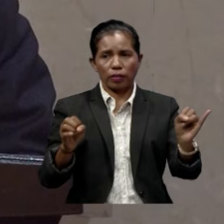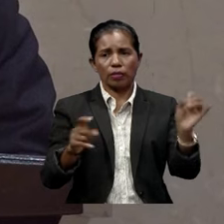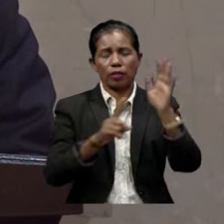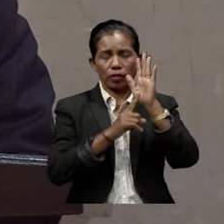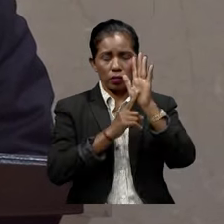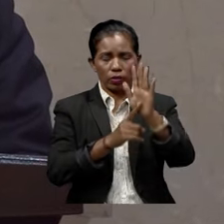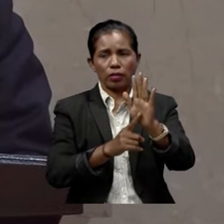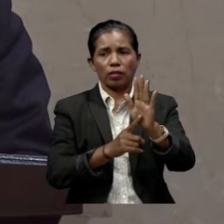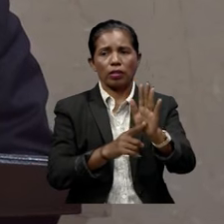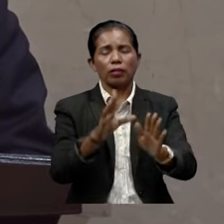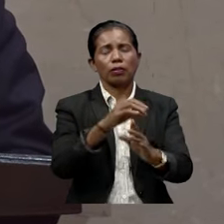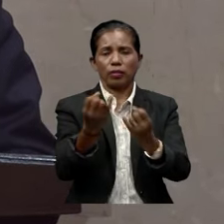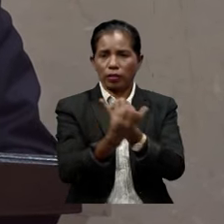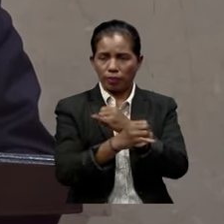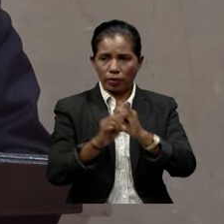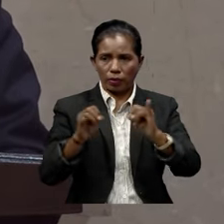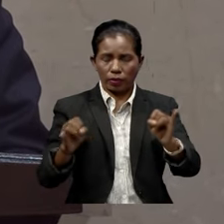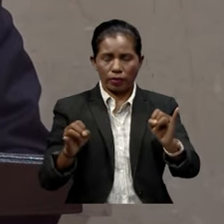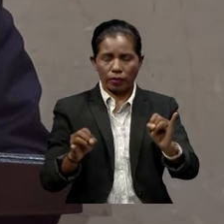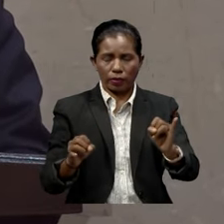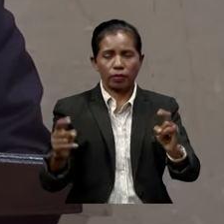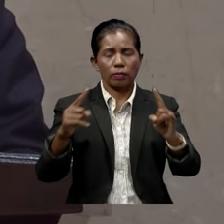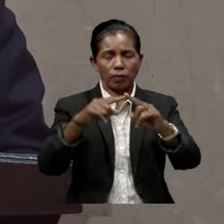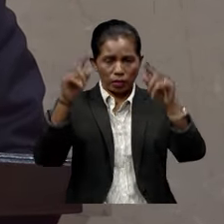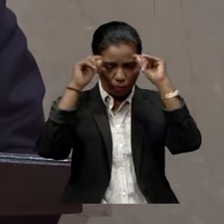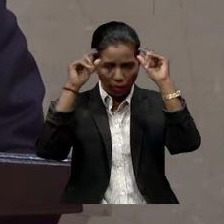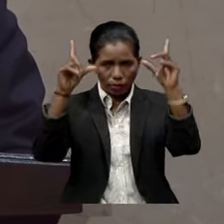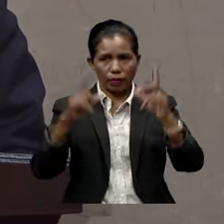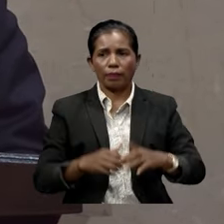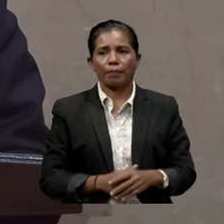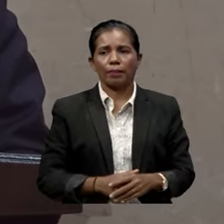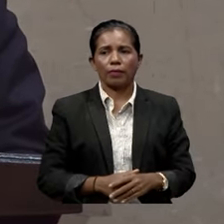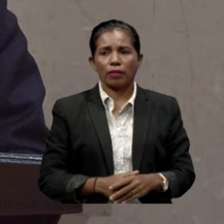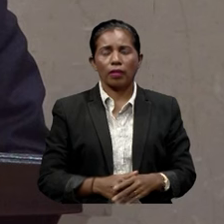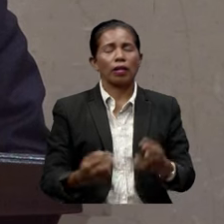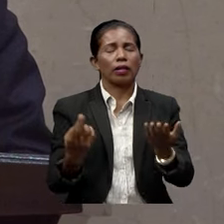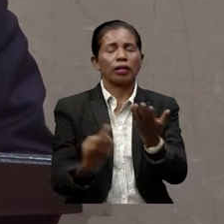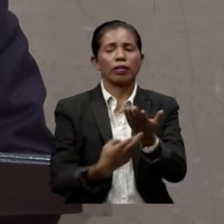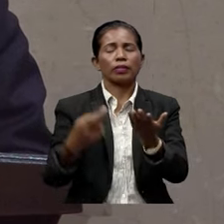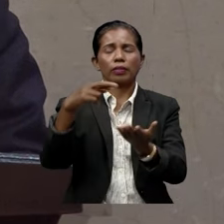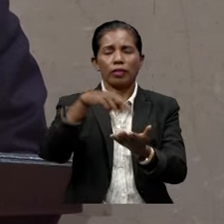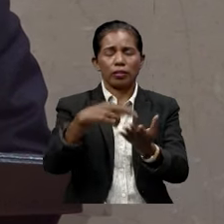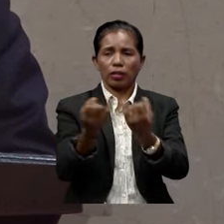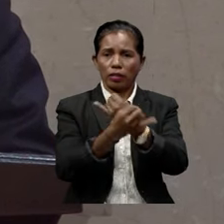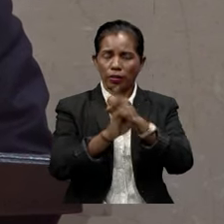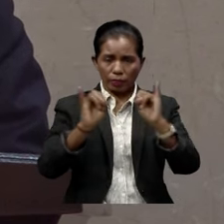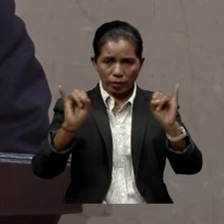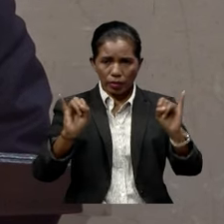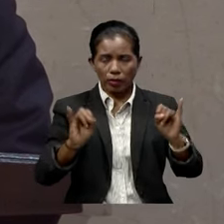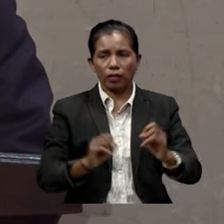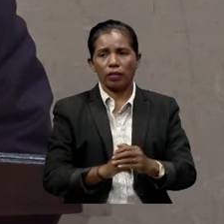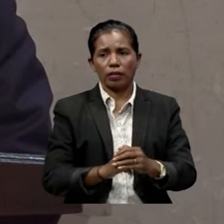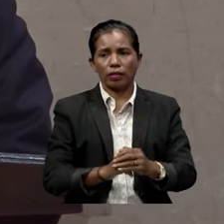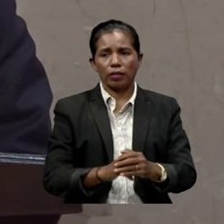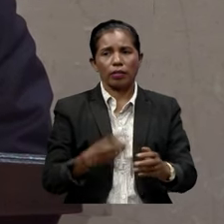sonharam com a independência, mas já não estão entre nós. A restauração da independência não